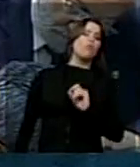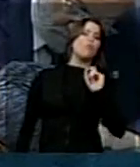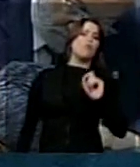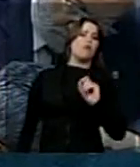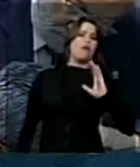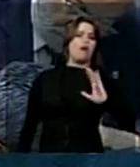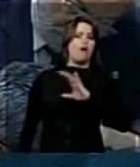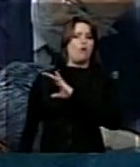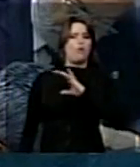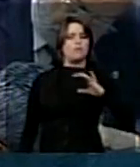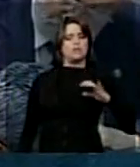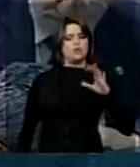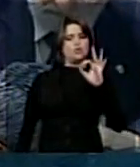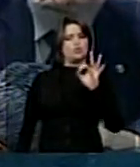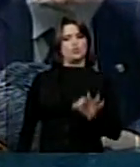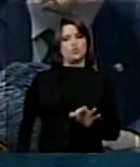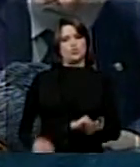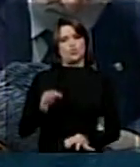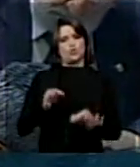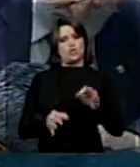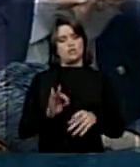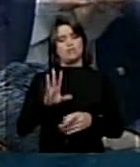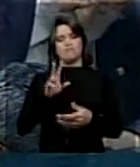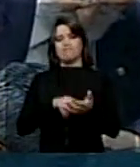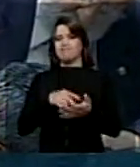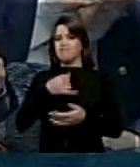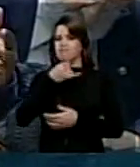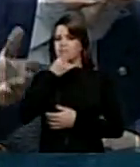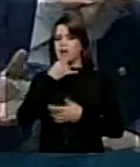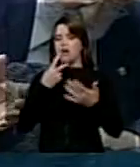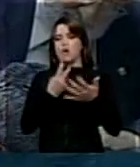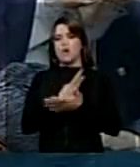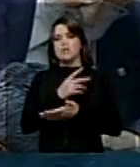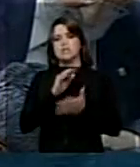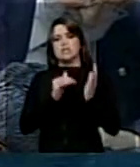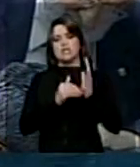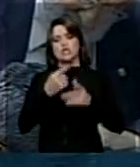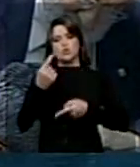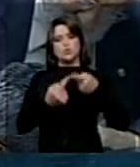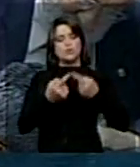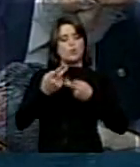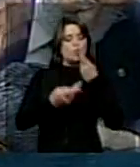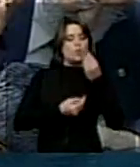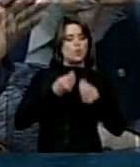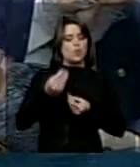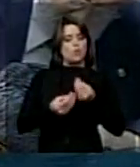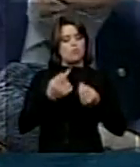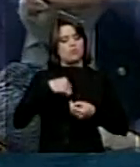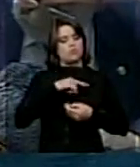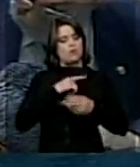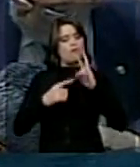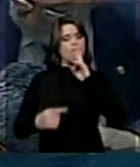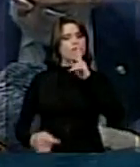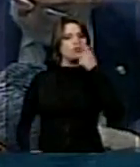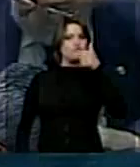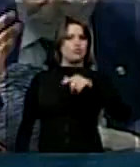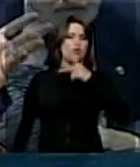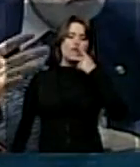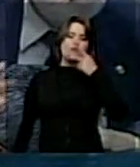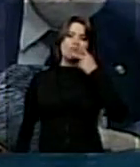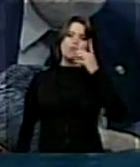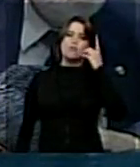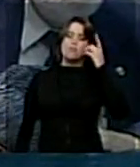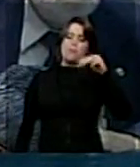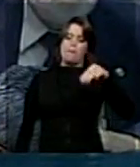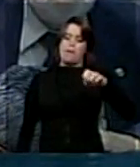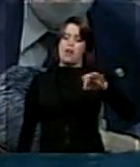na Comissão de Justiça, infelizmente, nessa manhã lá no Senado, vamos discutir um pouco mais sobre isso, mas eu repito, quero parabenizar o deputado